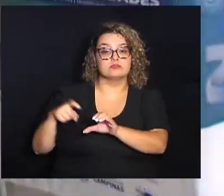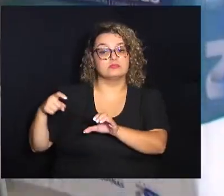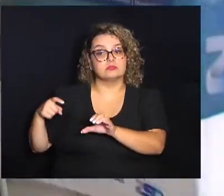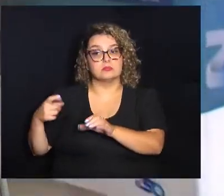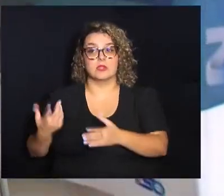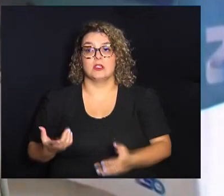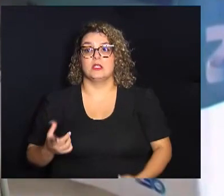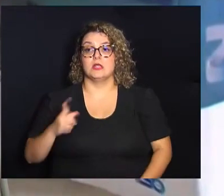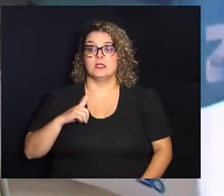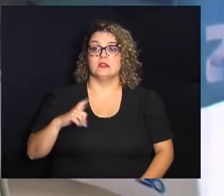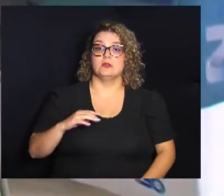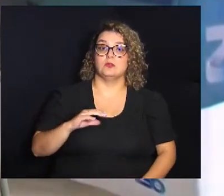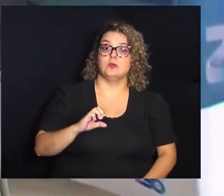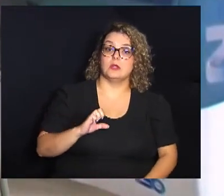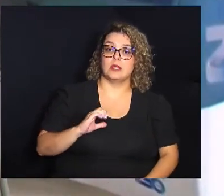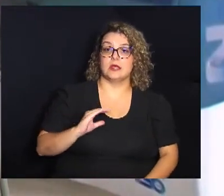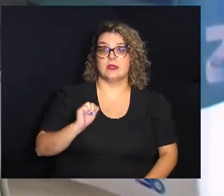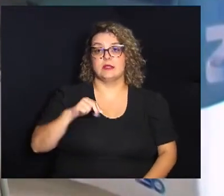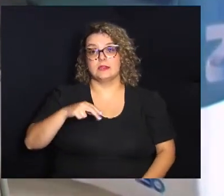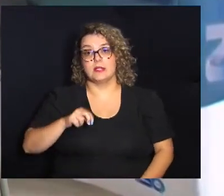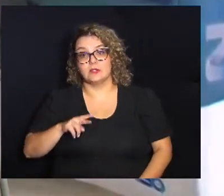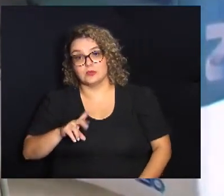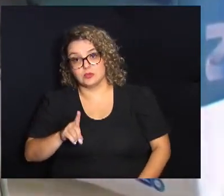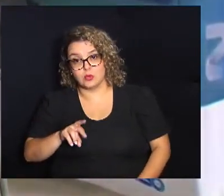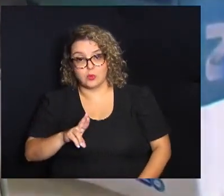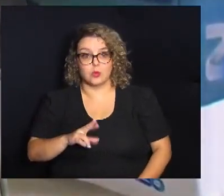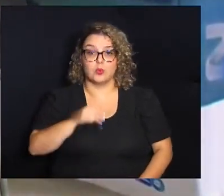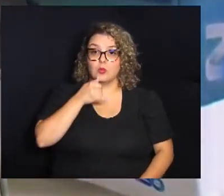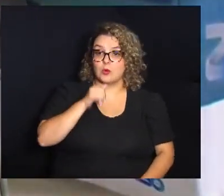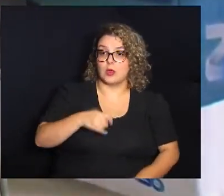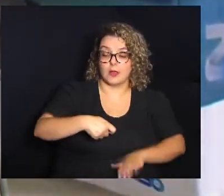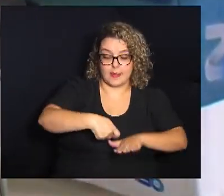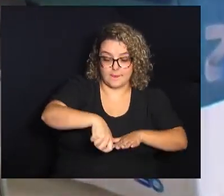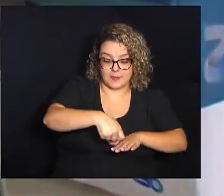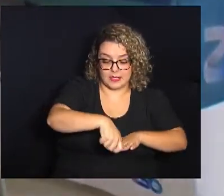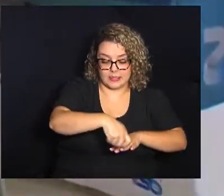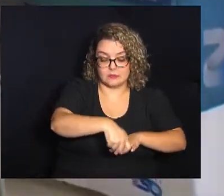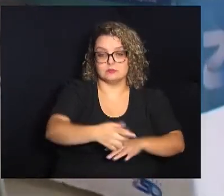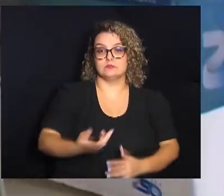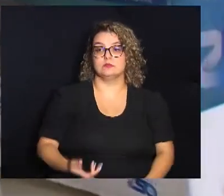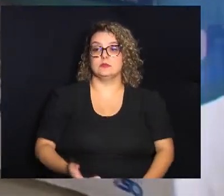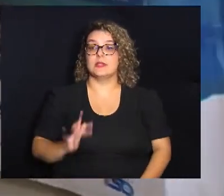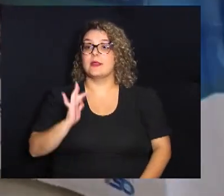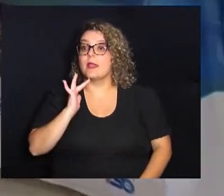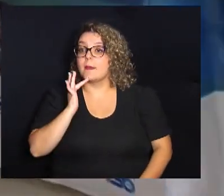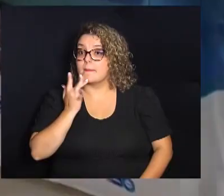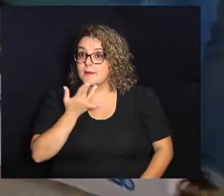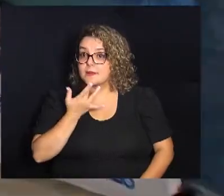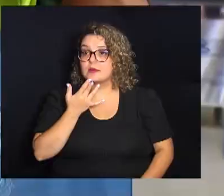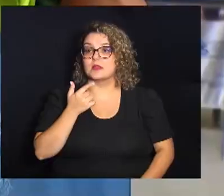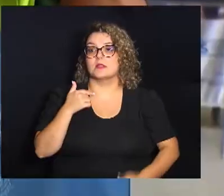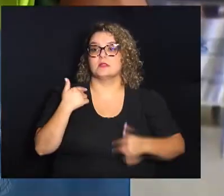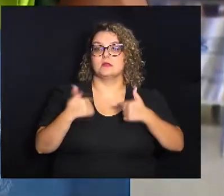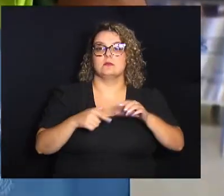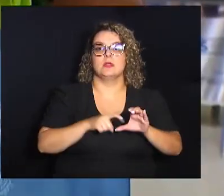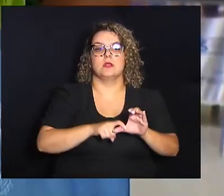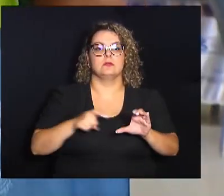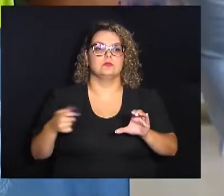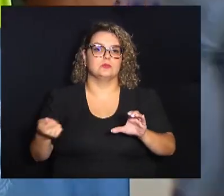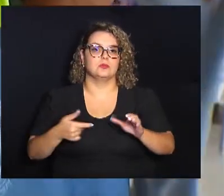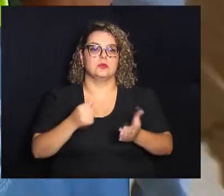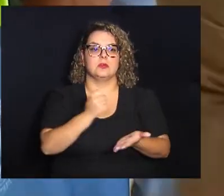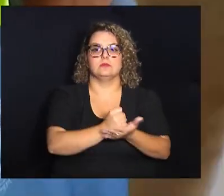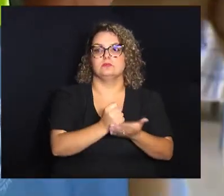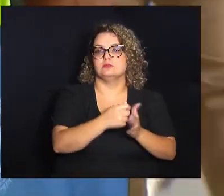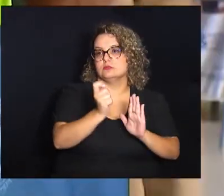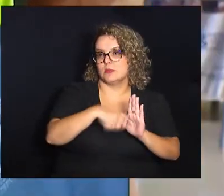o encanador, o eletricista, a manicure, que ela prefere trabalhar como autônomo ao invés da carteira assinada,